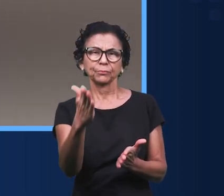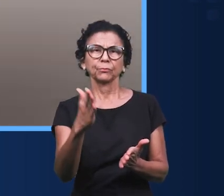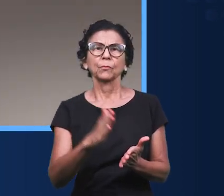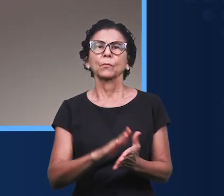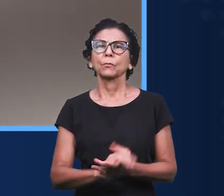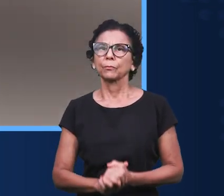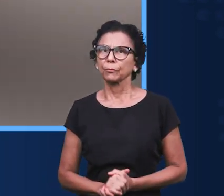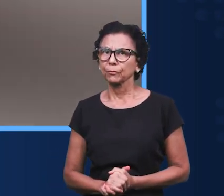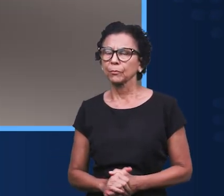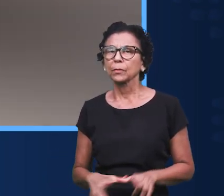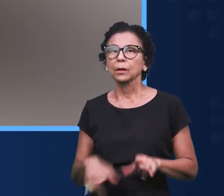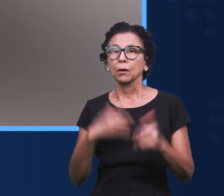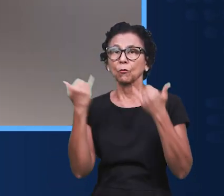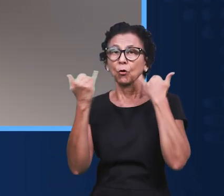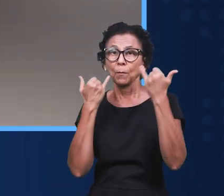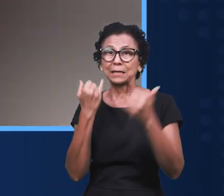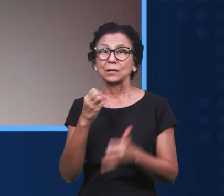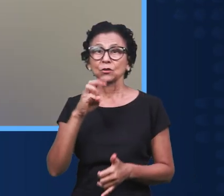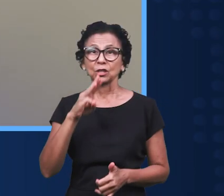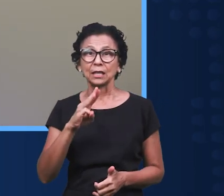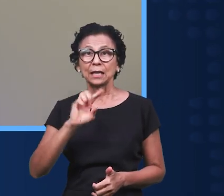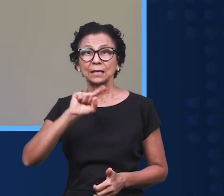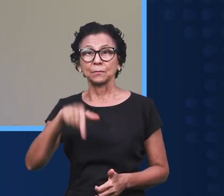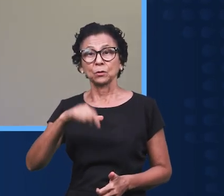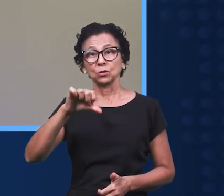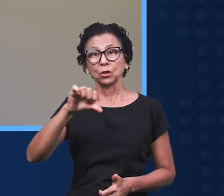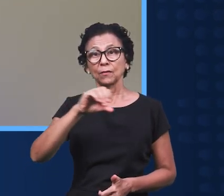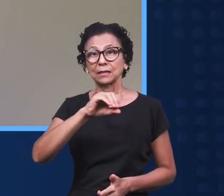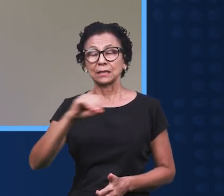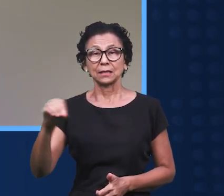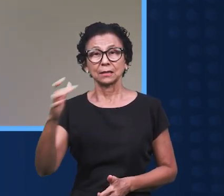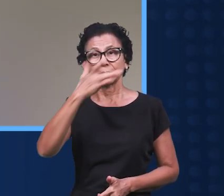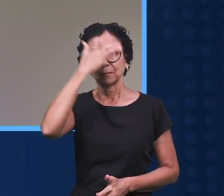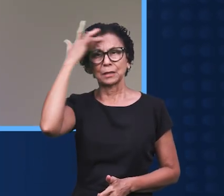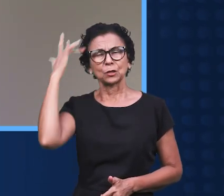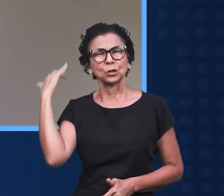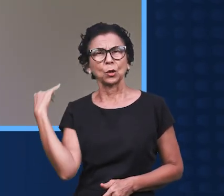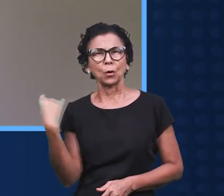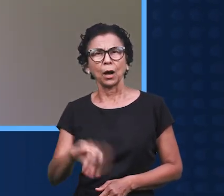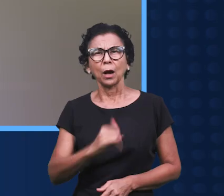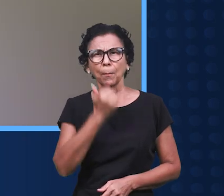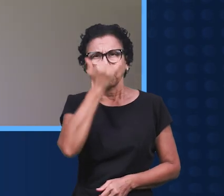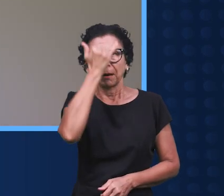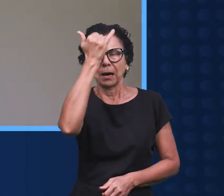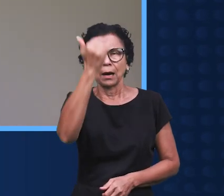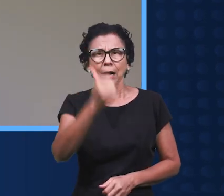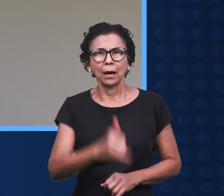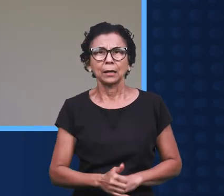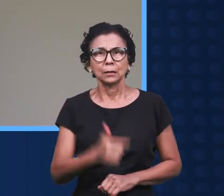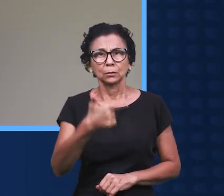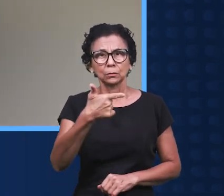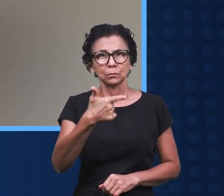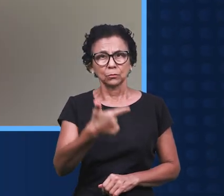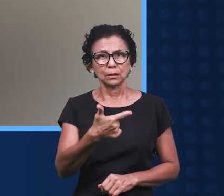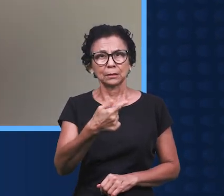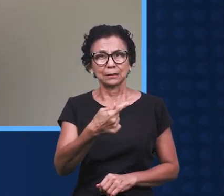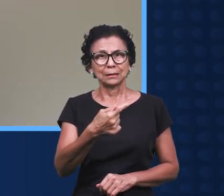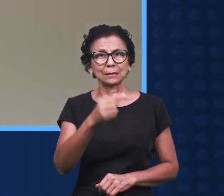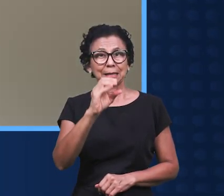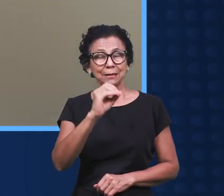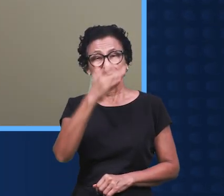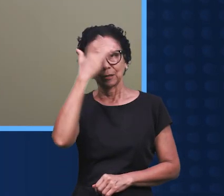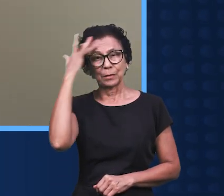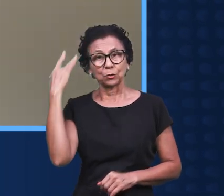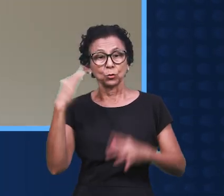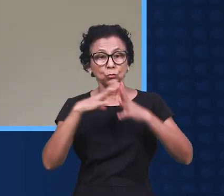de 3.900 pessoas ficaram feridas e 270 estão desaparecidas. O